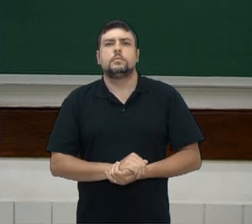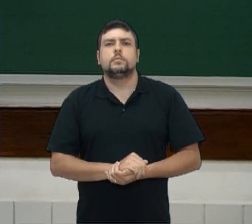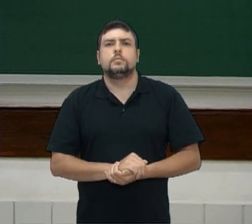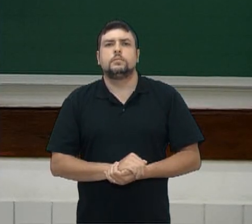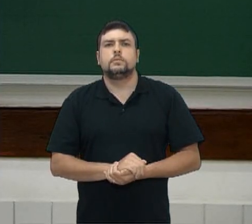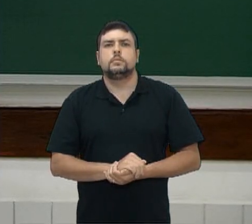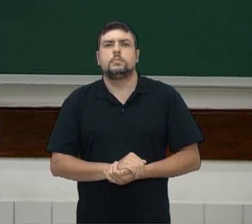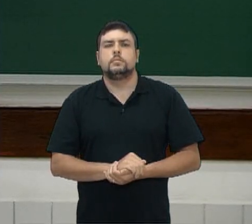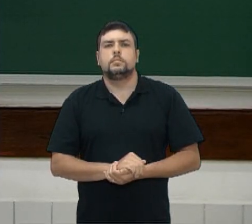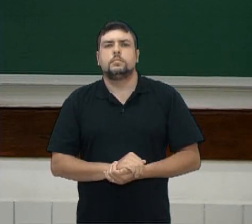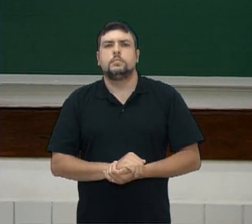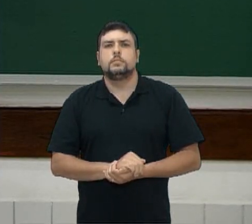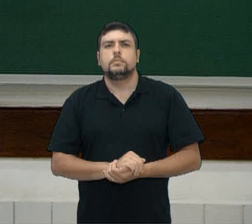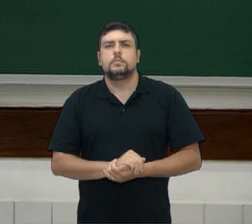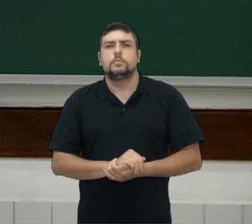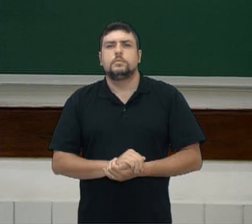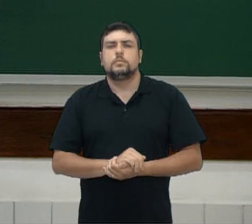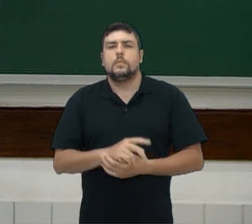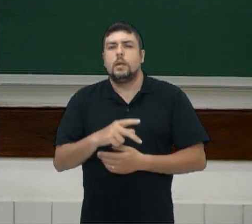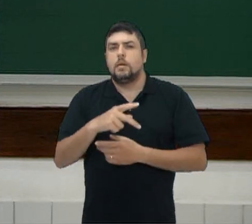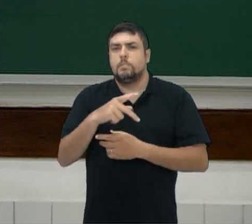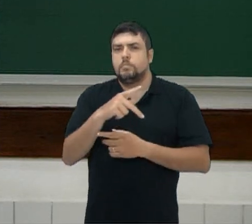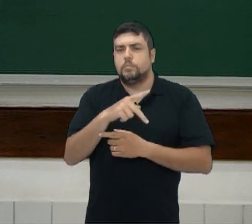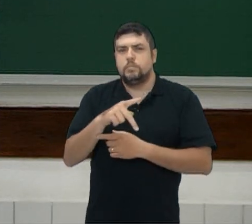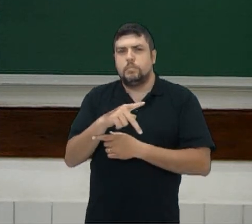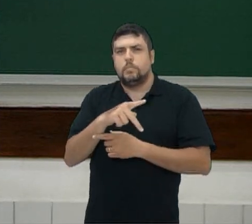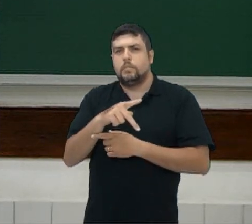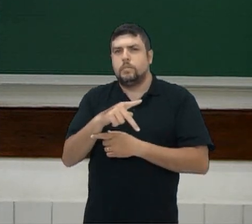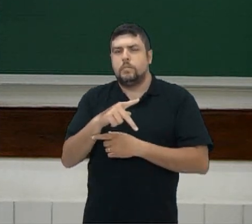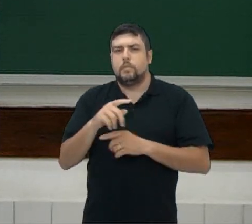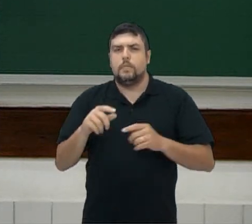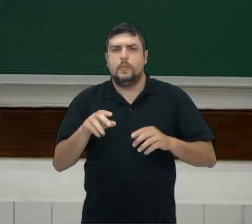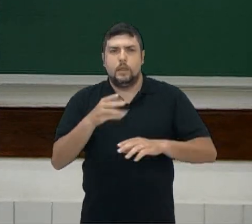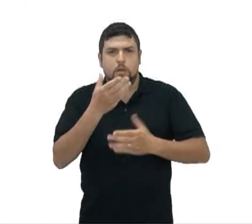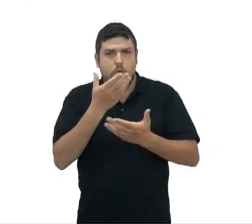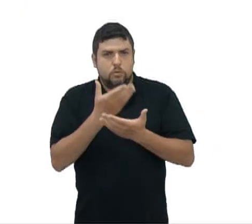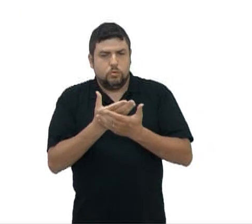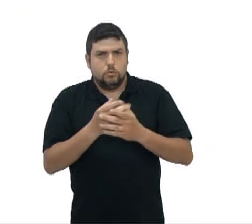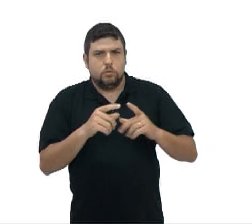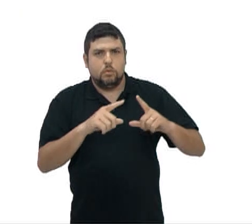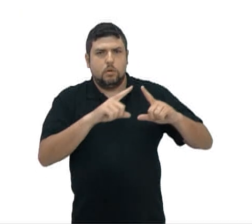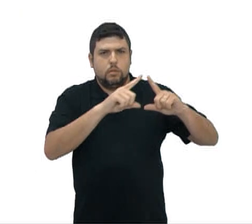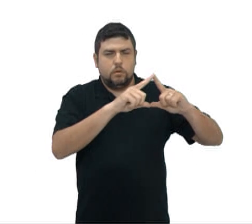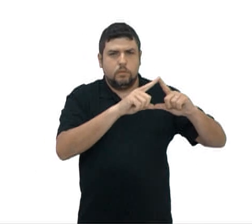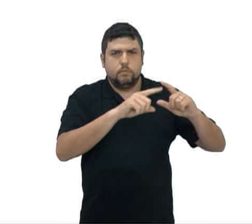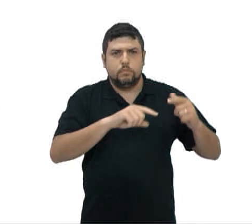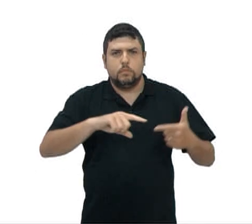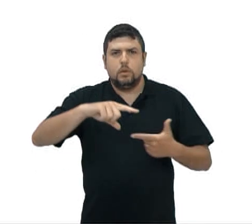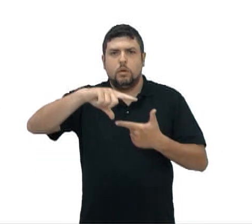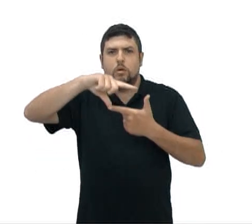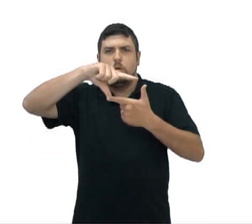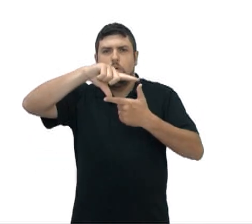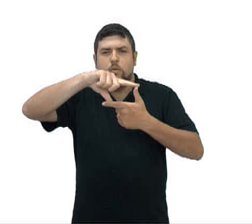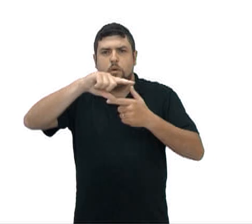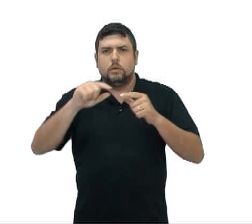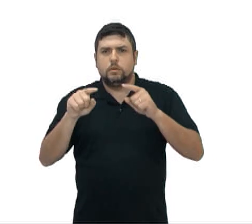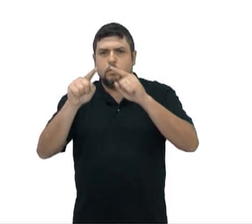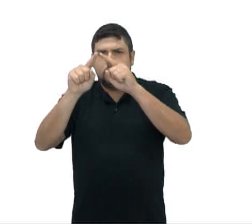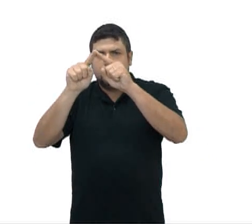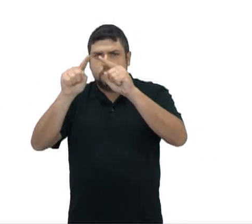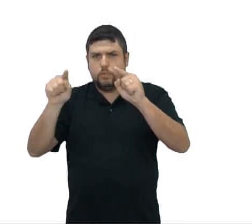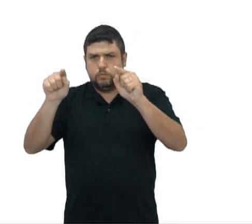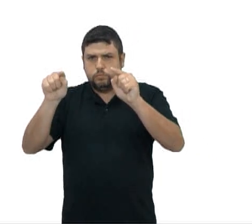Polígonos regulares. Nós estudamos o triângulo, o quadrado e o hexágono. São as 3 figuras que eu